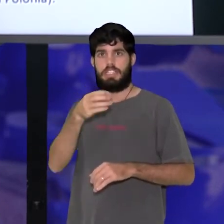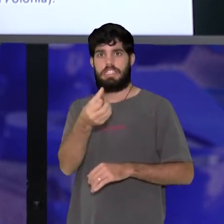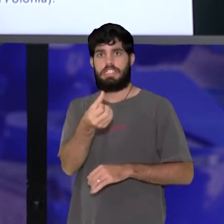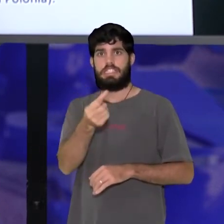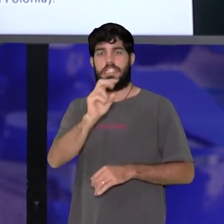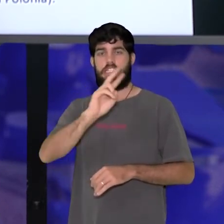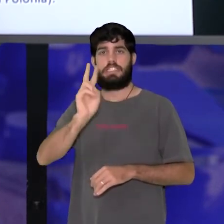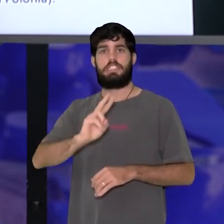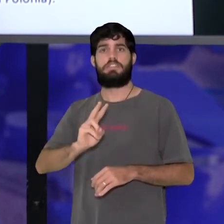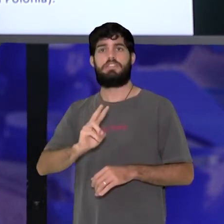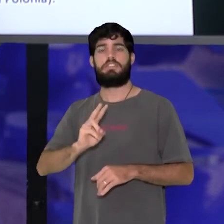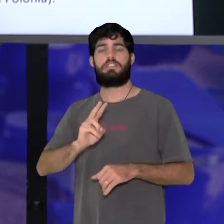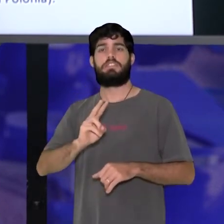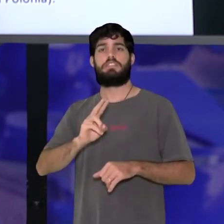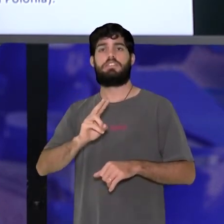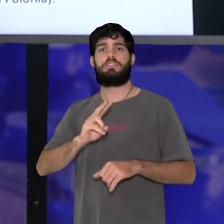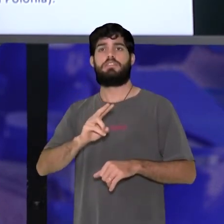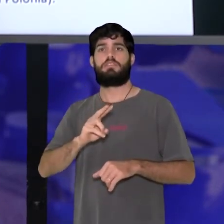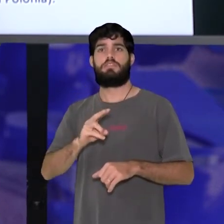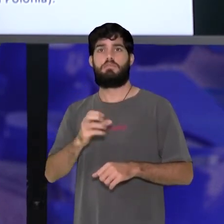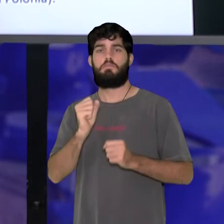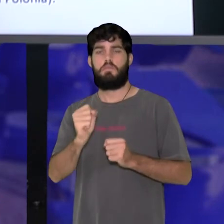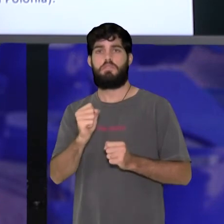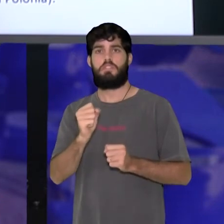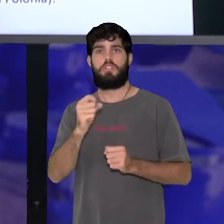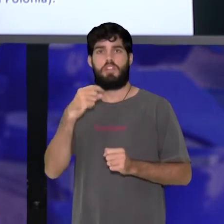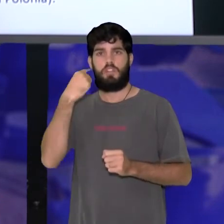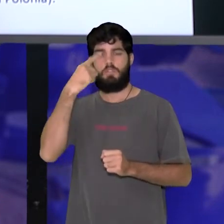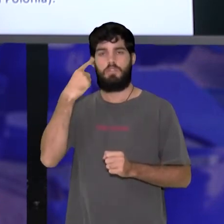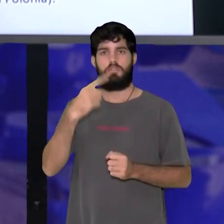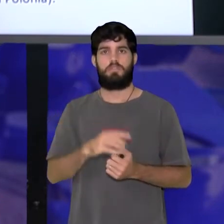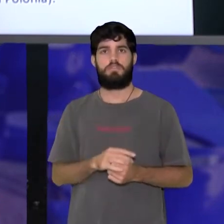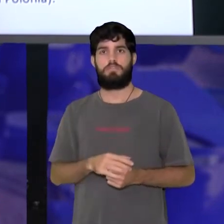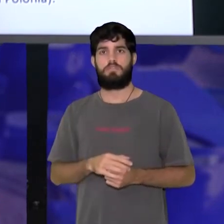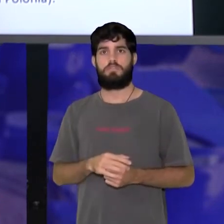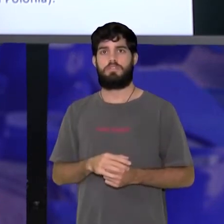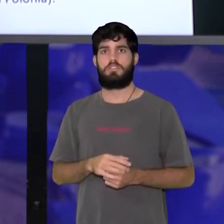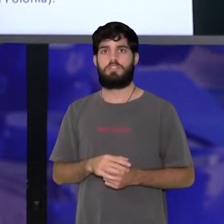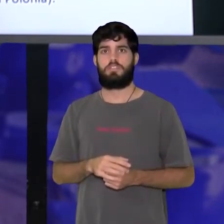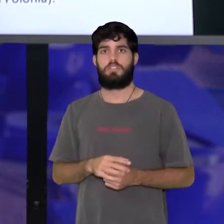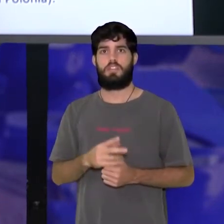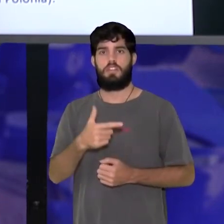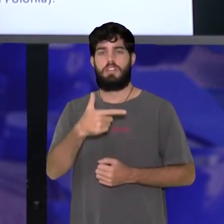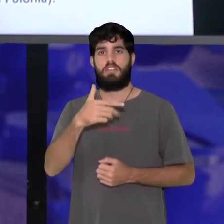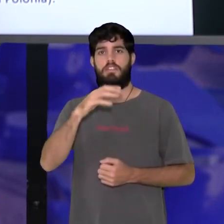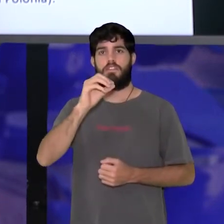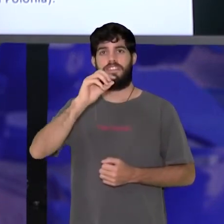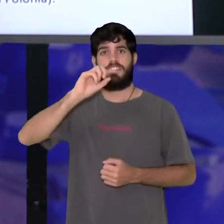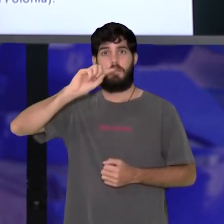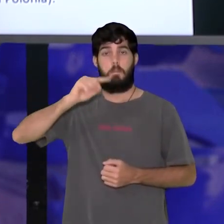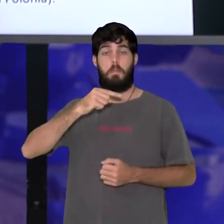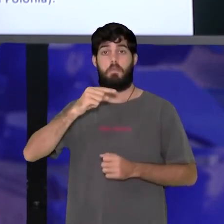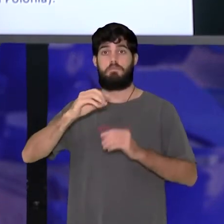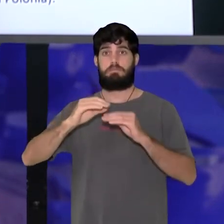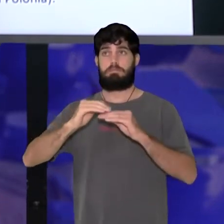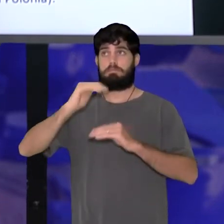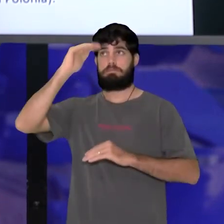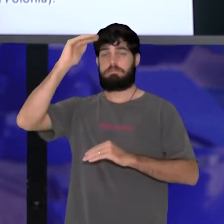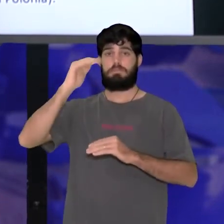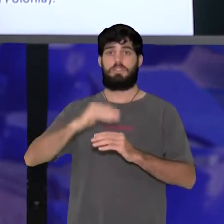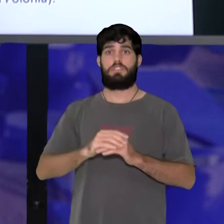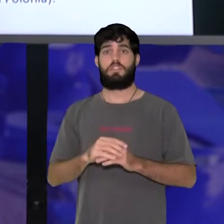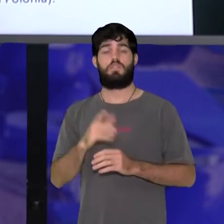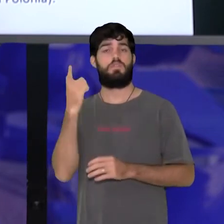vezes mais poder do que o olho humano. De lá de cima, 20 mil pés de altitude,